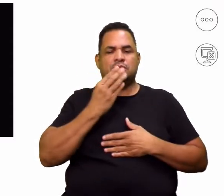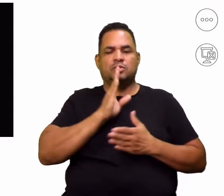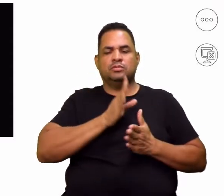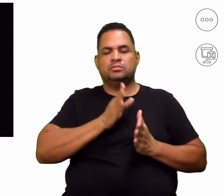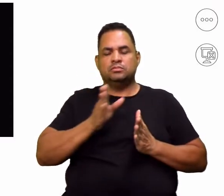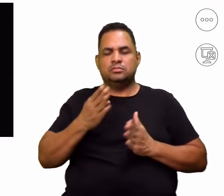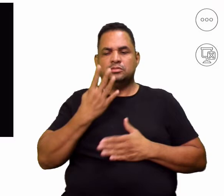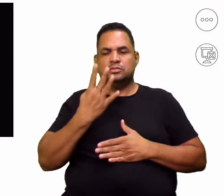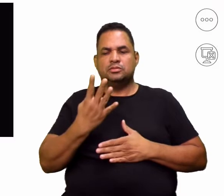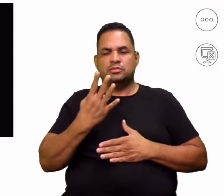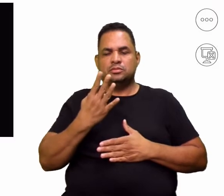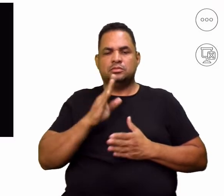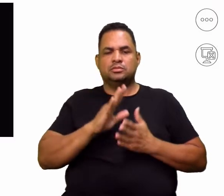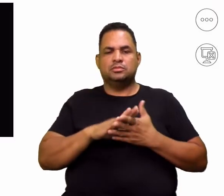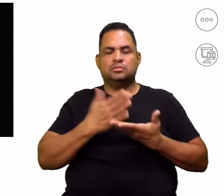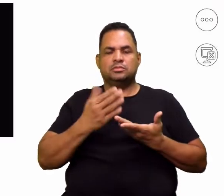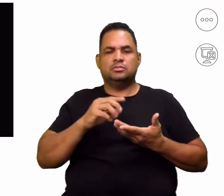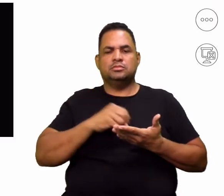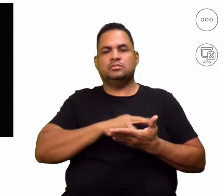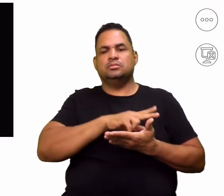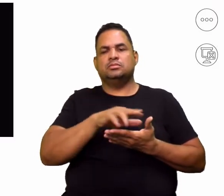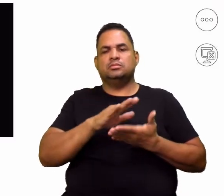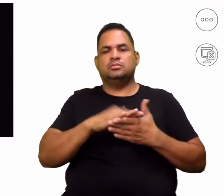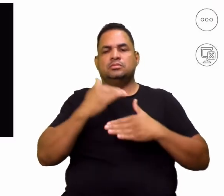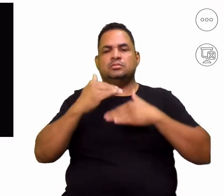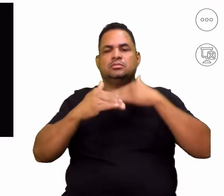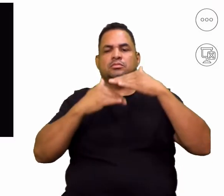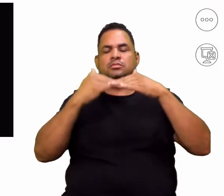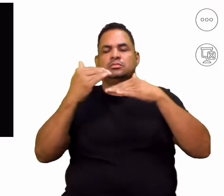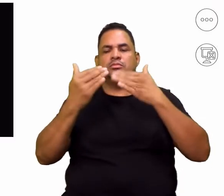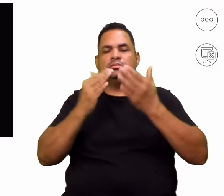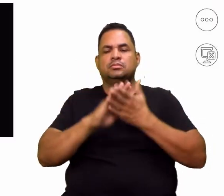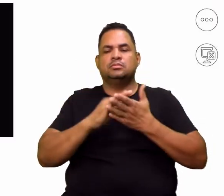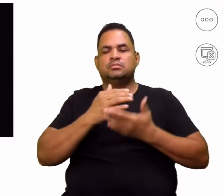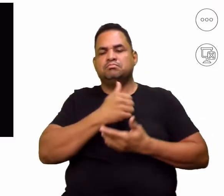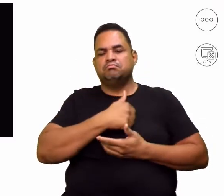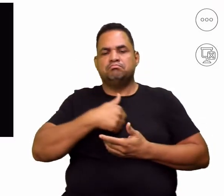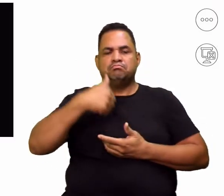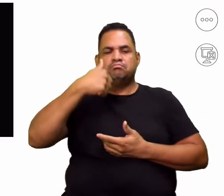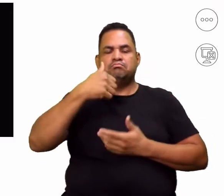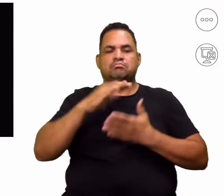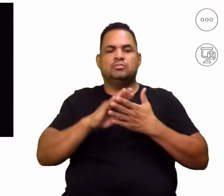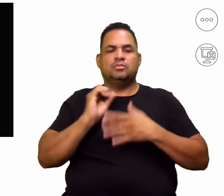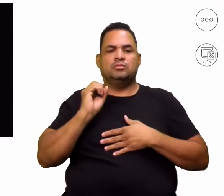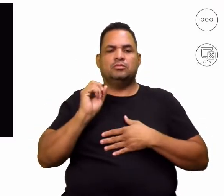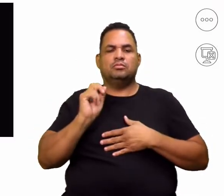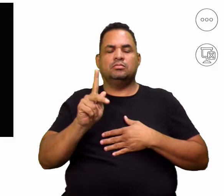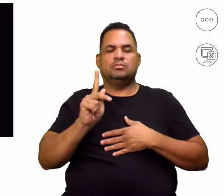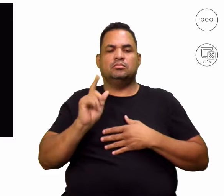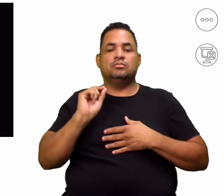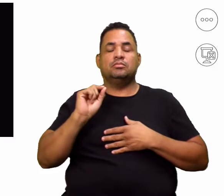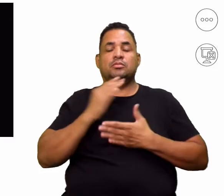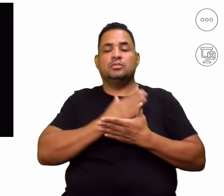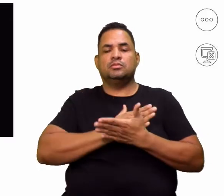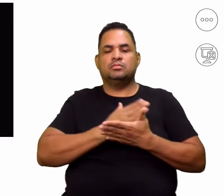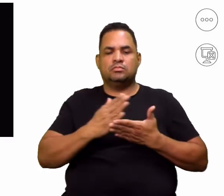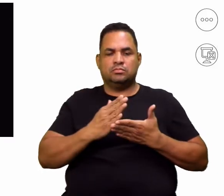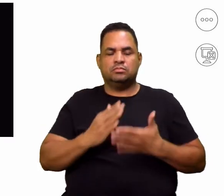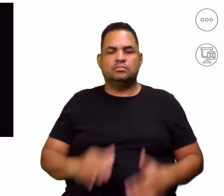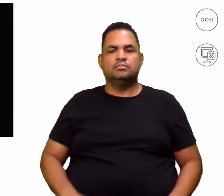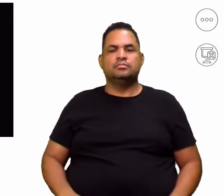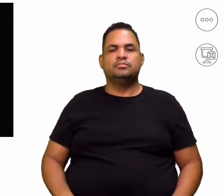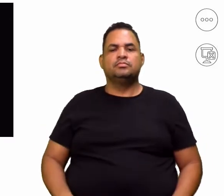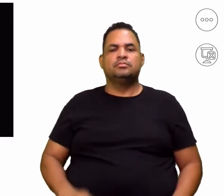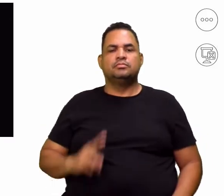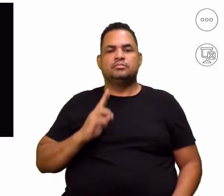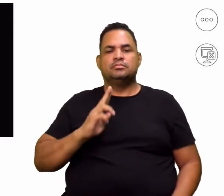lá, fases de multiplicação, fase de crescimento, fase de maturação. Ok. O que inicia essas fases? O